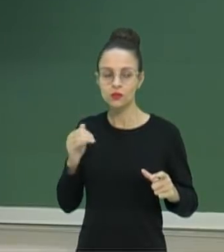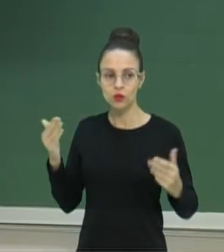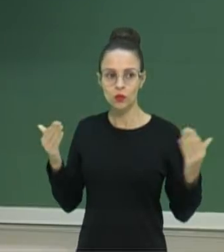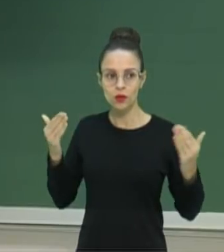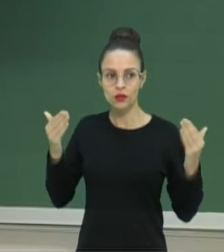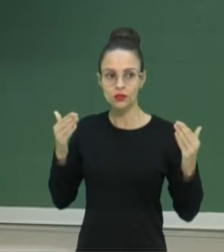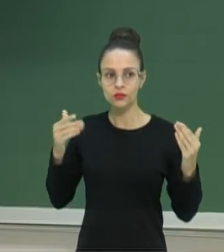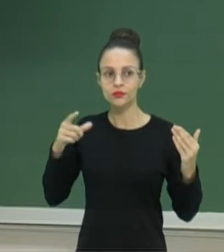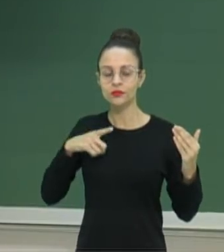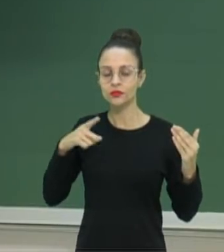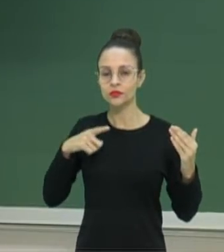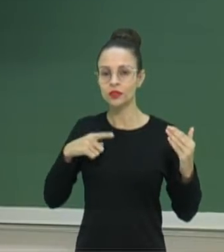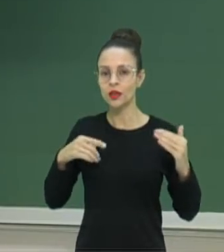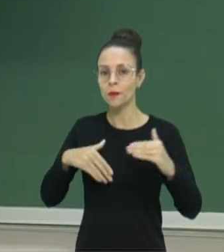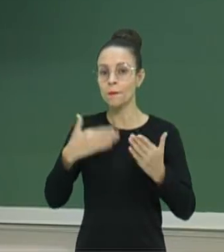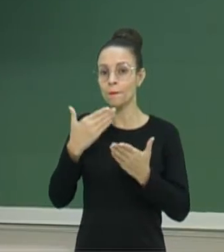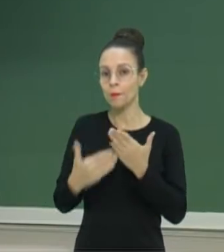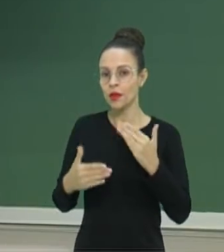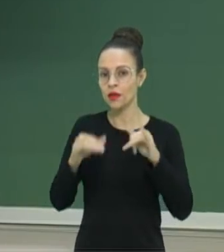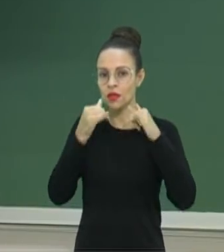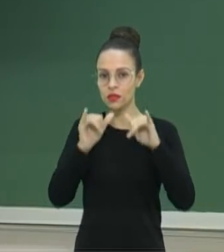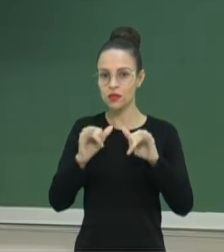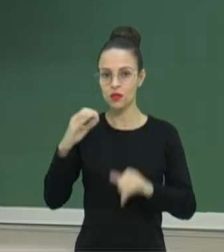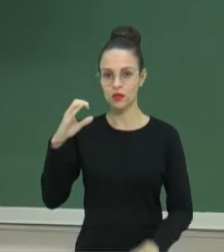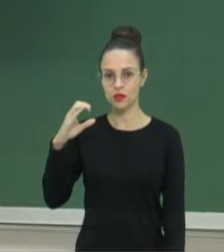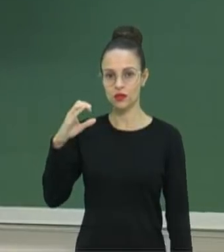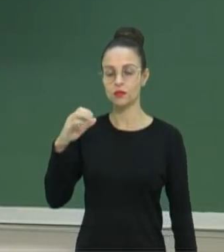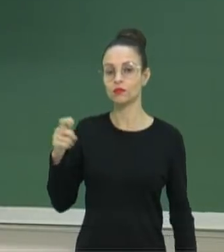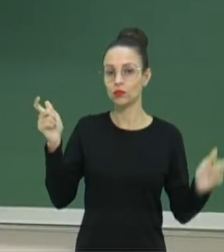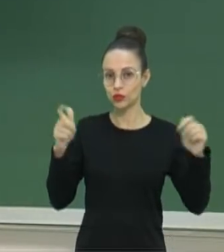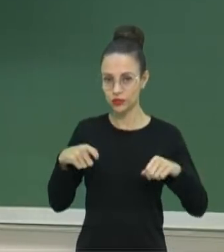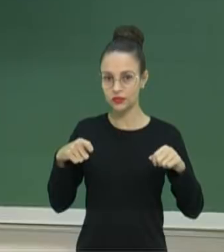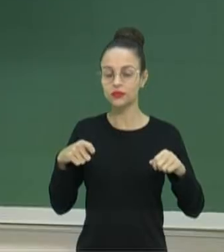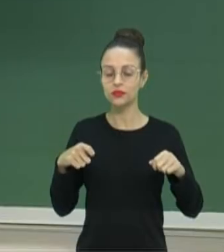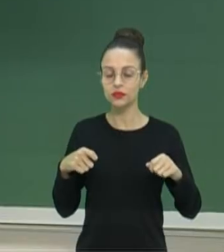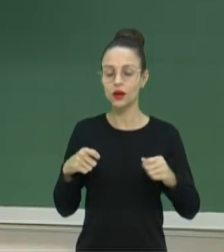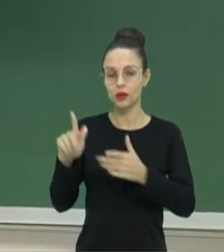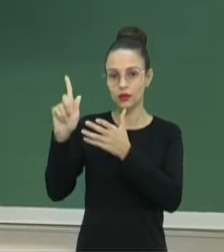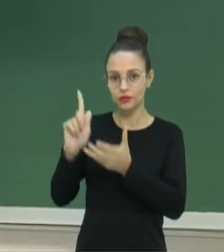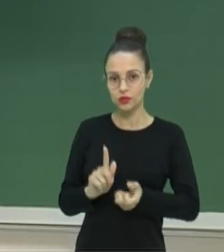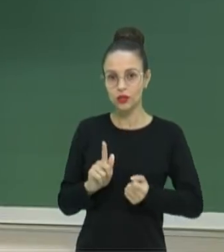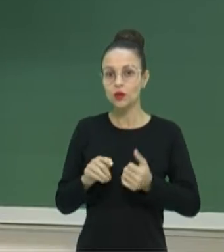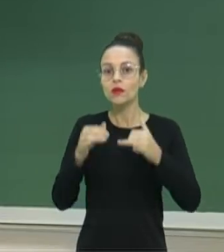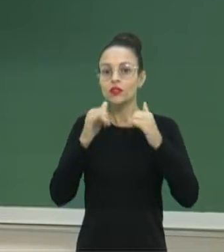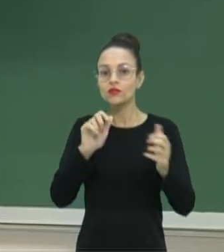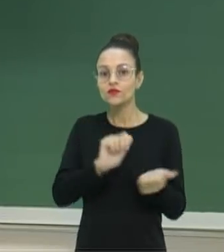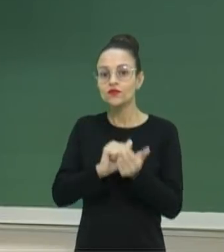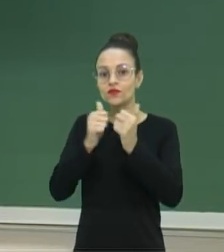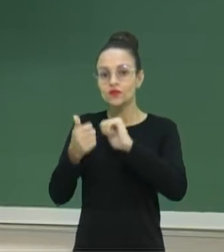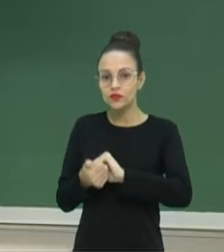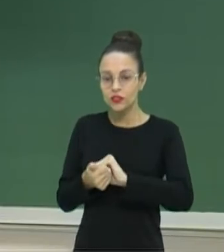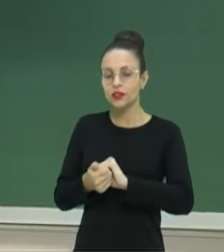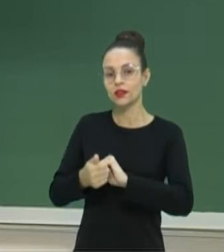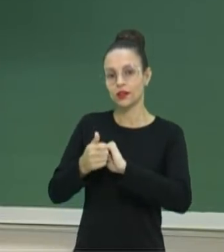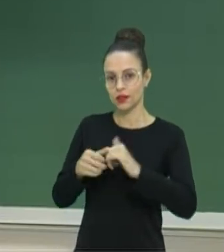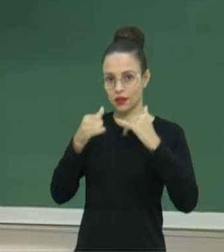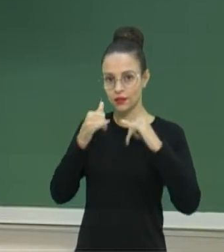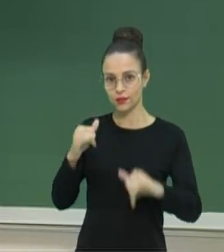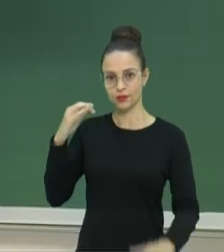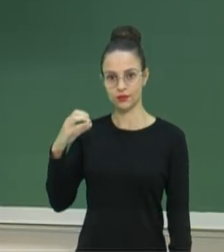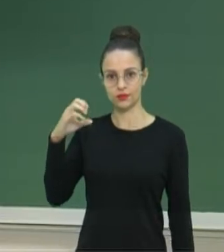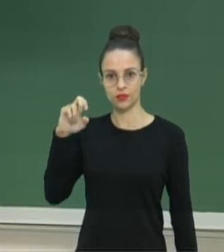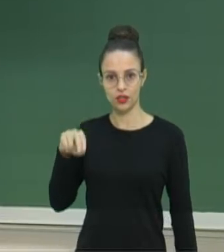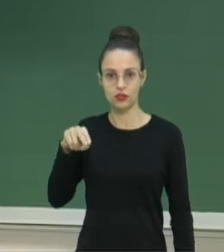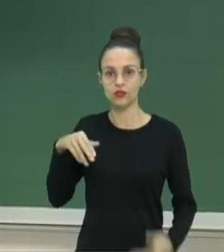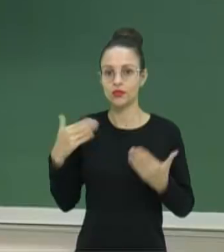certo? Existe uma perda de energia potencial gravitacional aqui. E essa energia tem que ir para algum lugar. O que ela vira? Energia cinética,